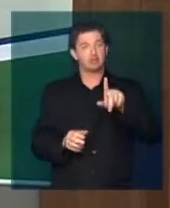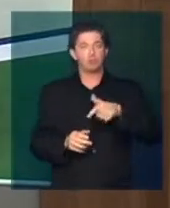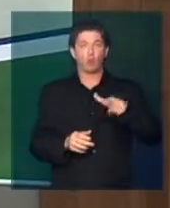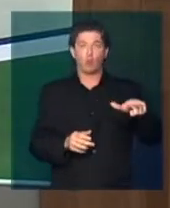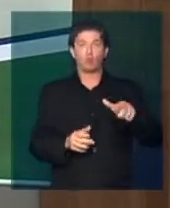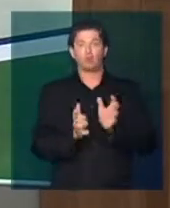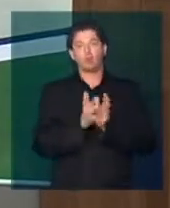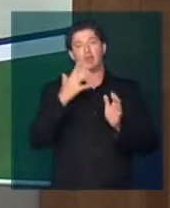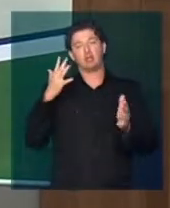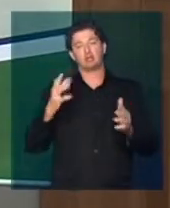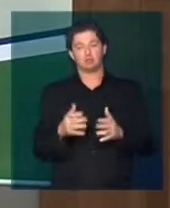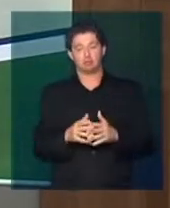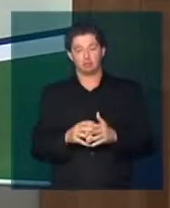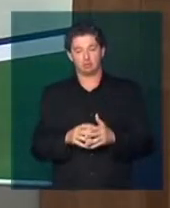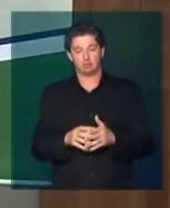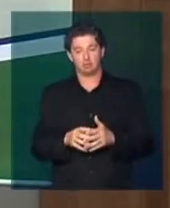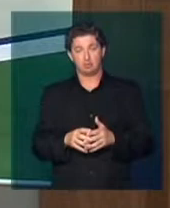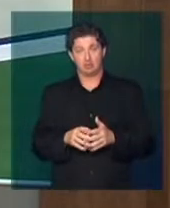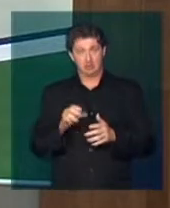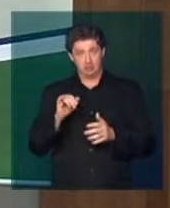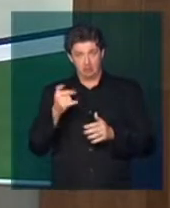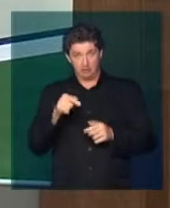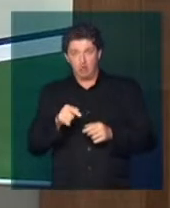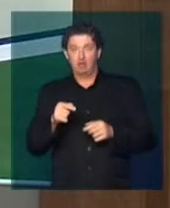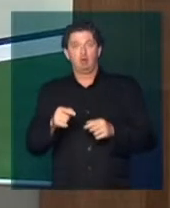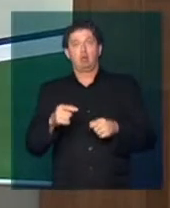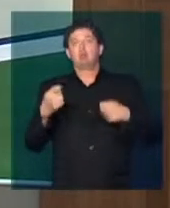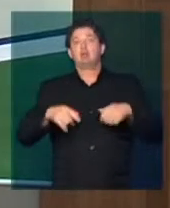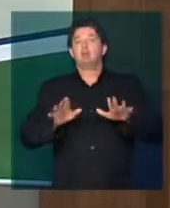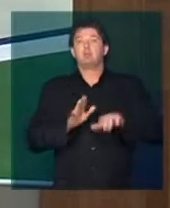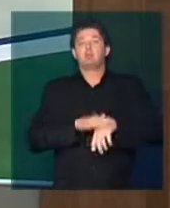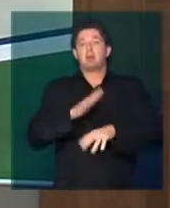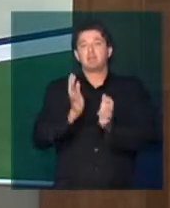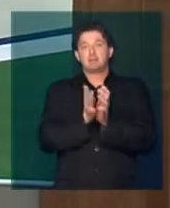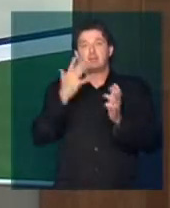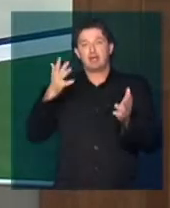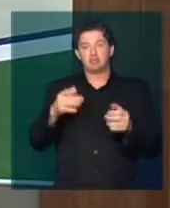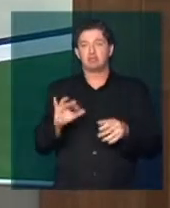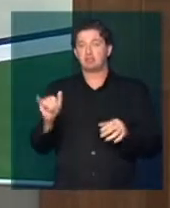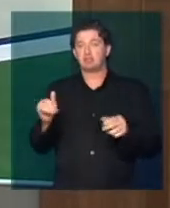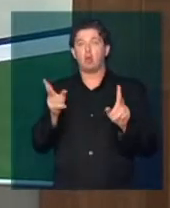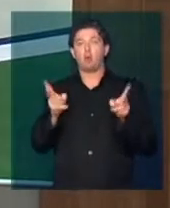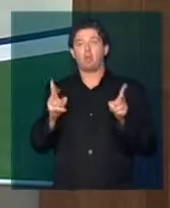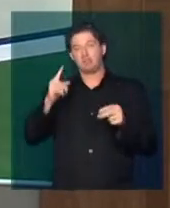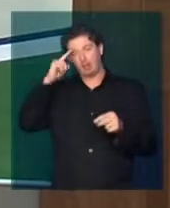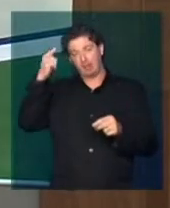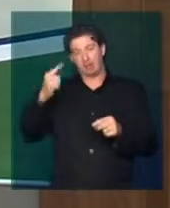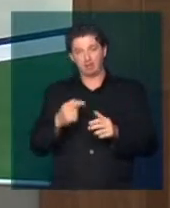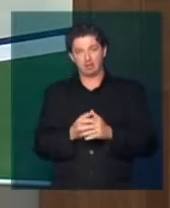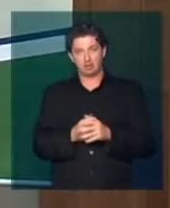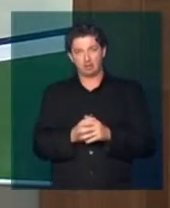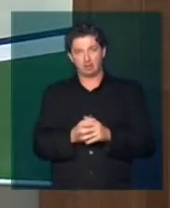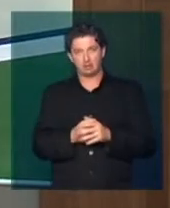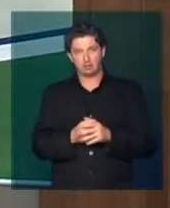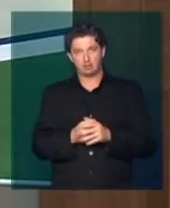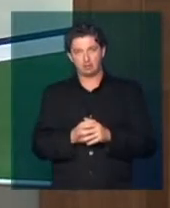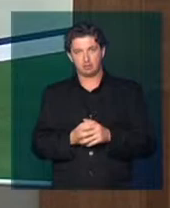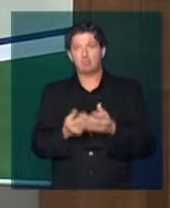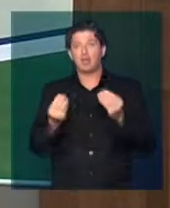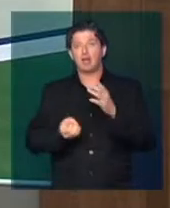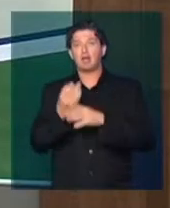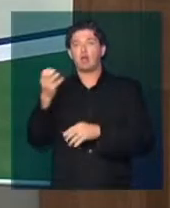diferente do ideal do outro partido. Senão, não haveria necessidade de ter vários partidos se eles comungassem do mesmo ideal.